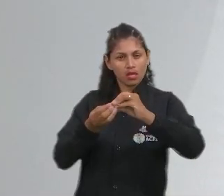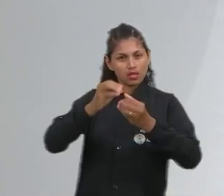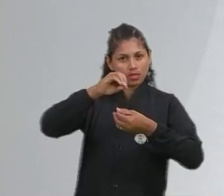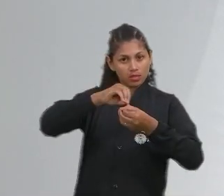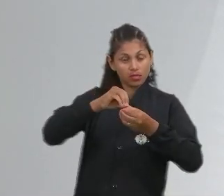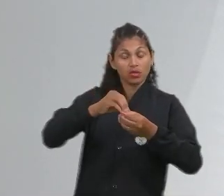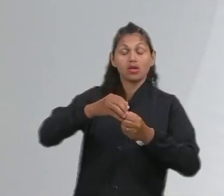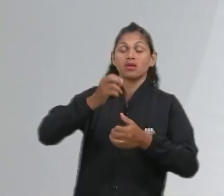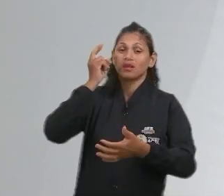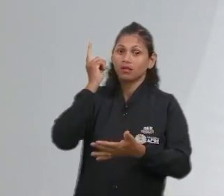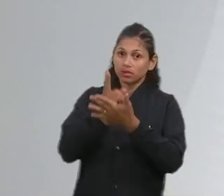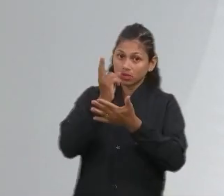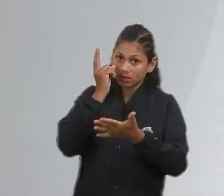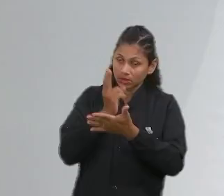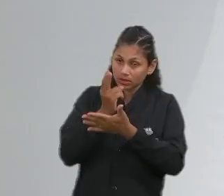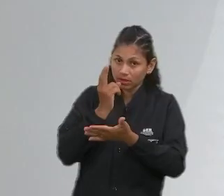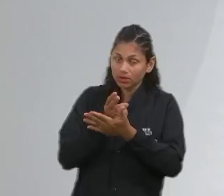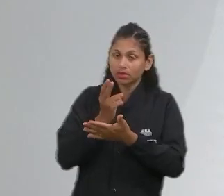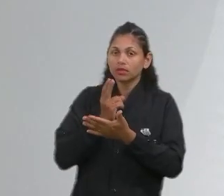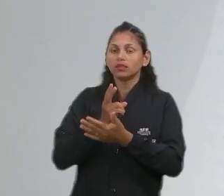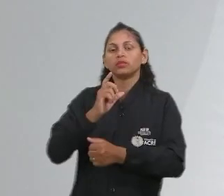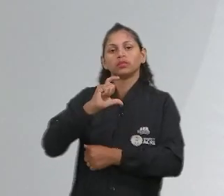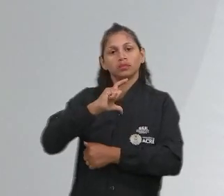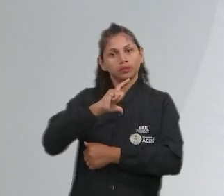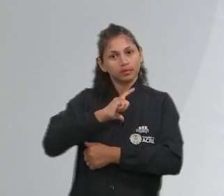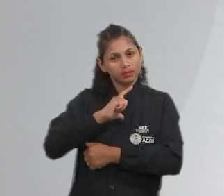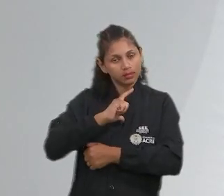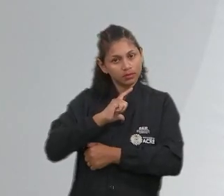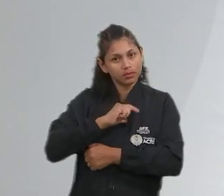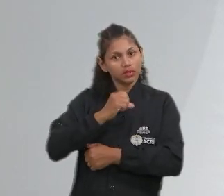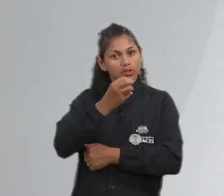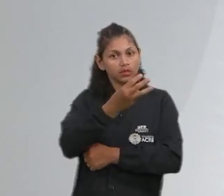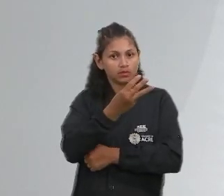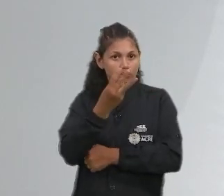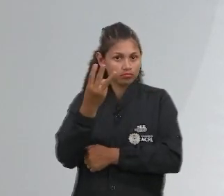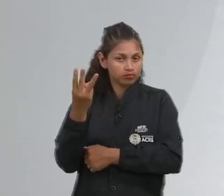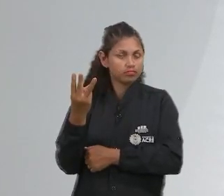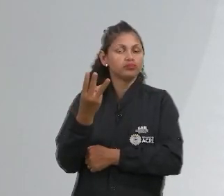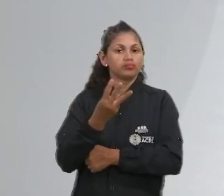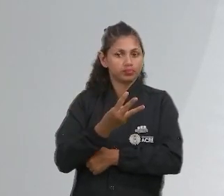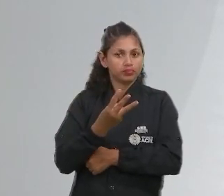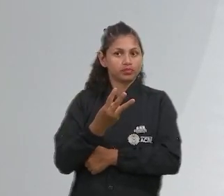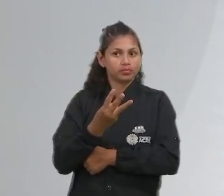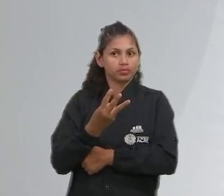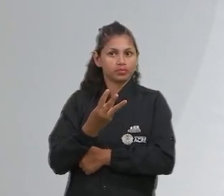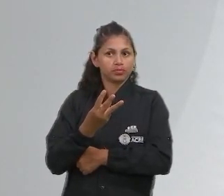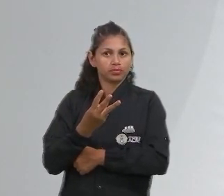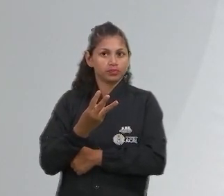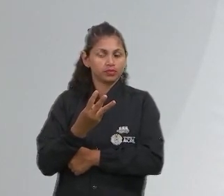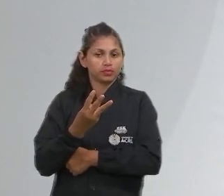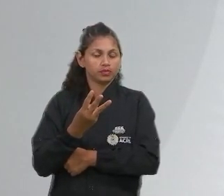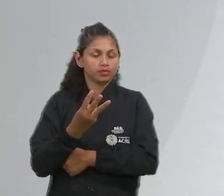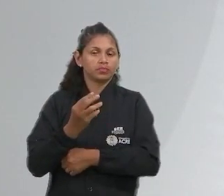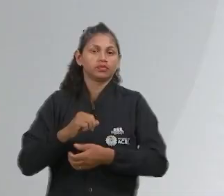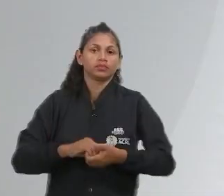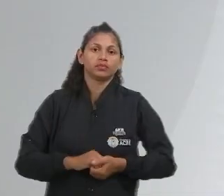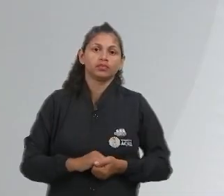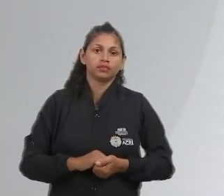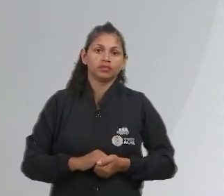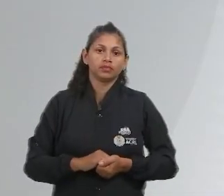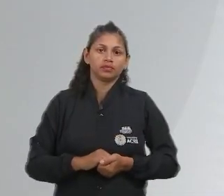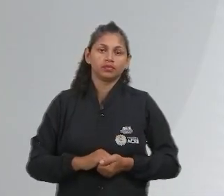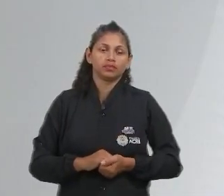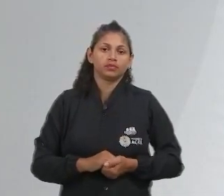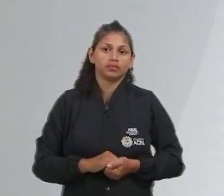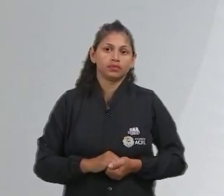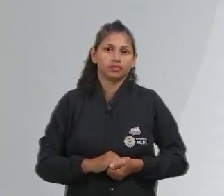A quantidade mínima de carbonos que eu preciso ter para possuir uma cetona é um total de